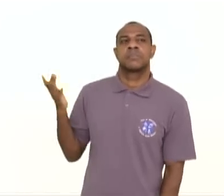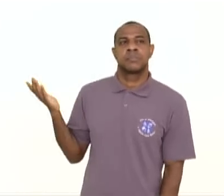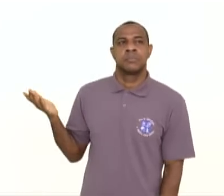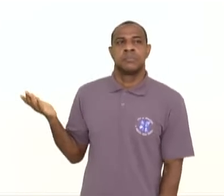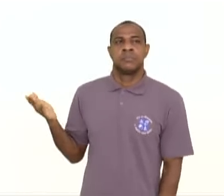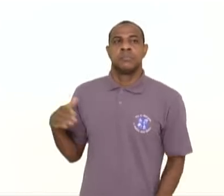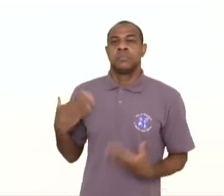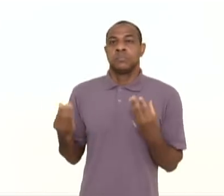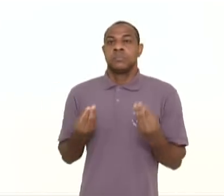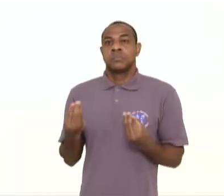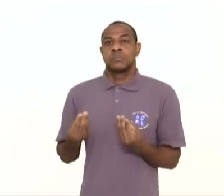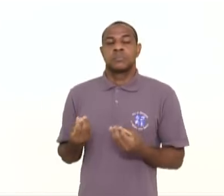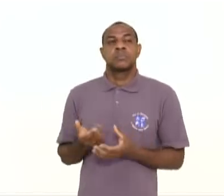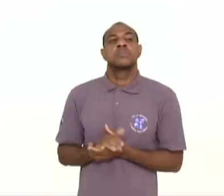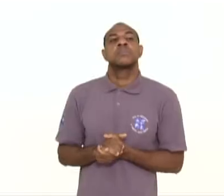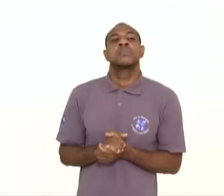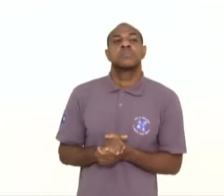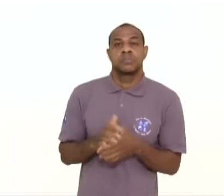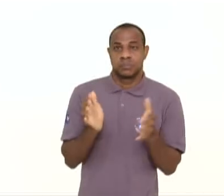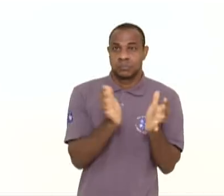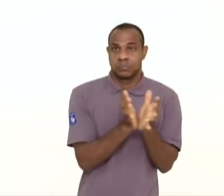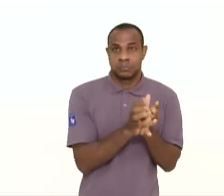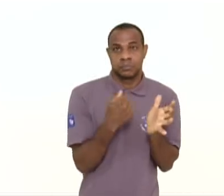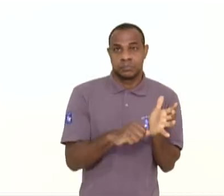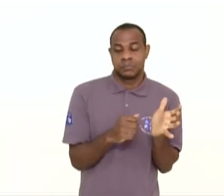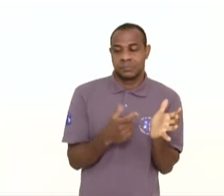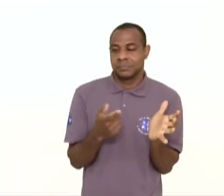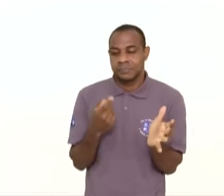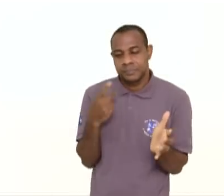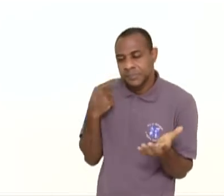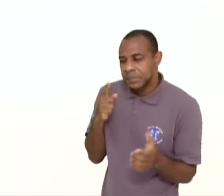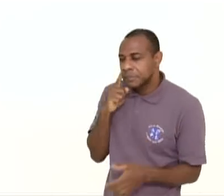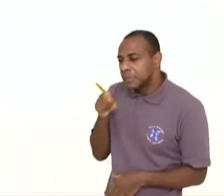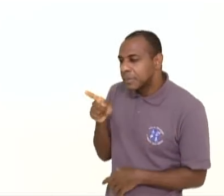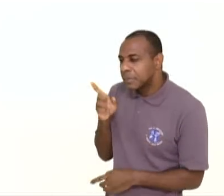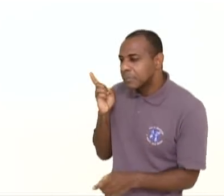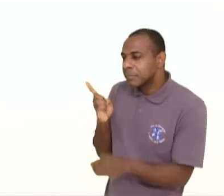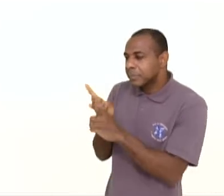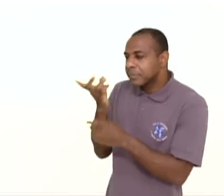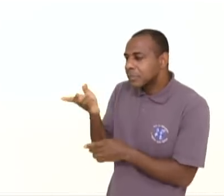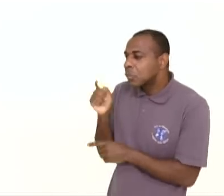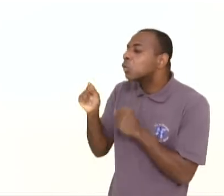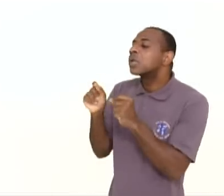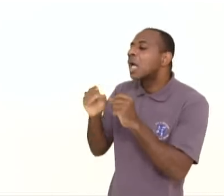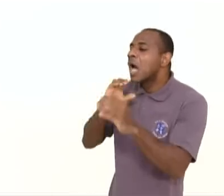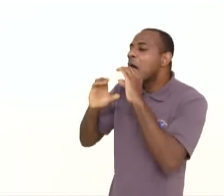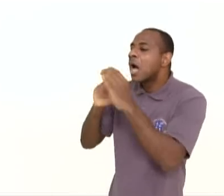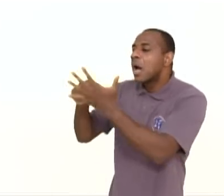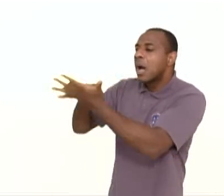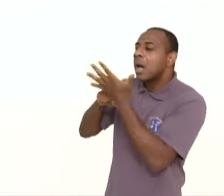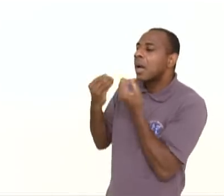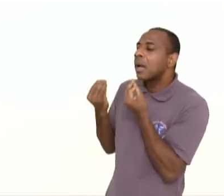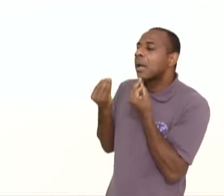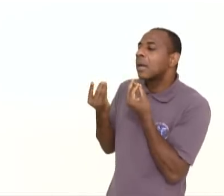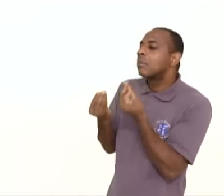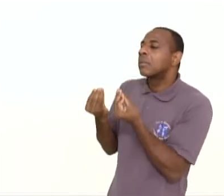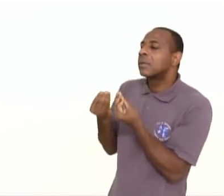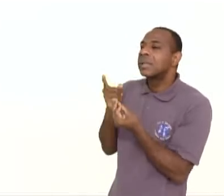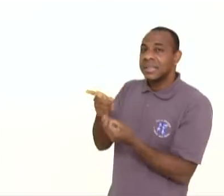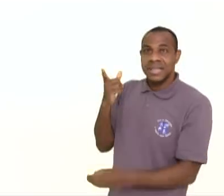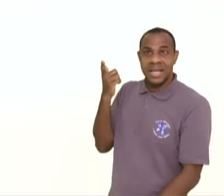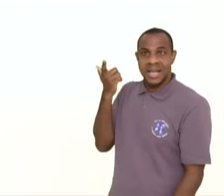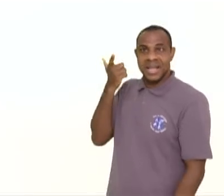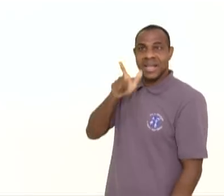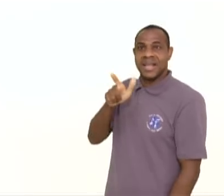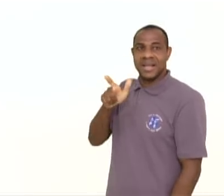restante dos participantes deve, então, tentar adivinhar qual entidade está sendo comunicada pela mímica. Quem acerta ganha